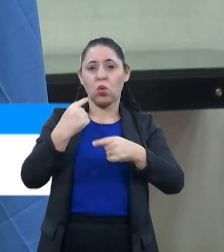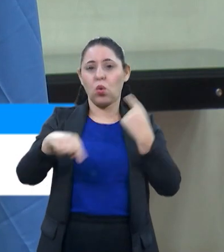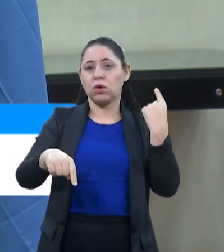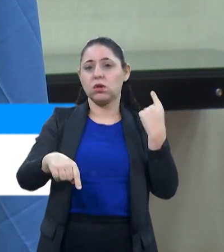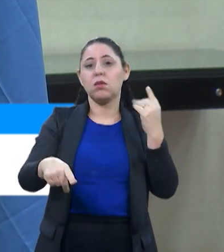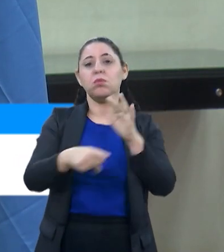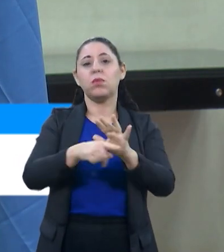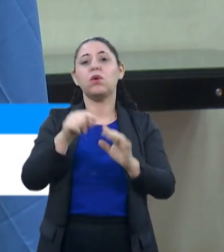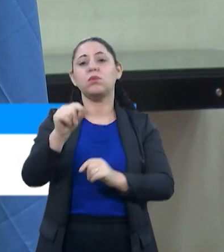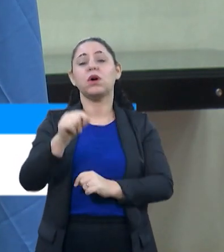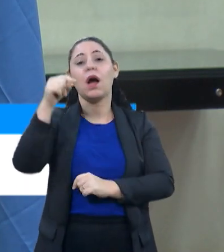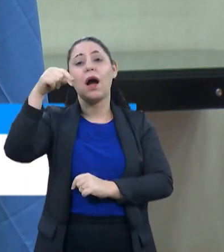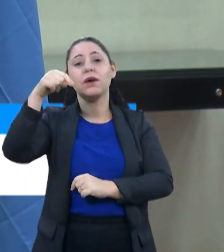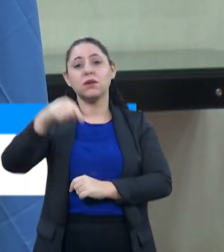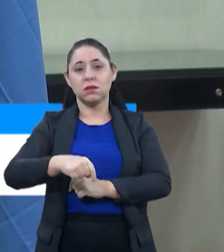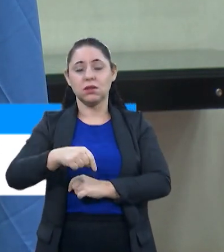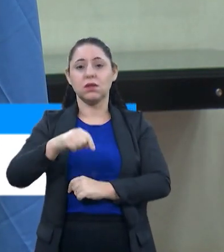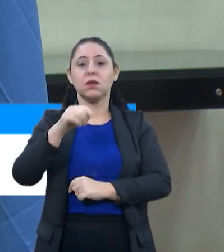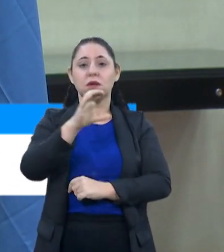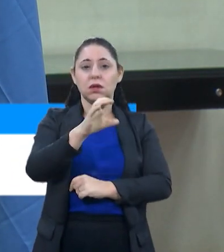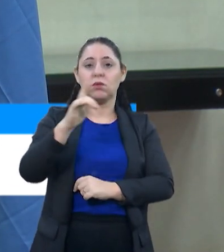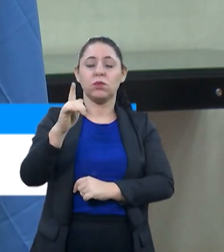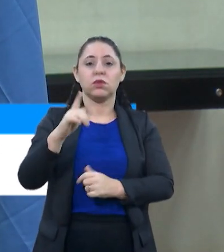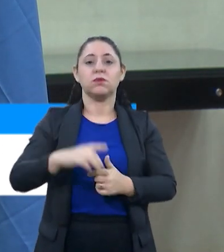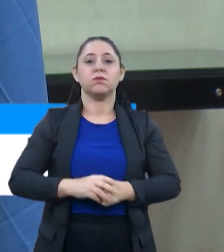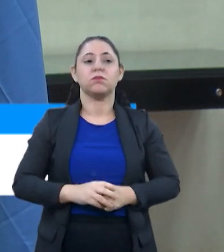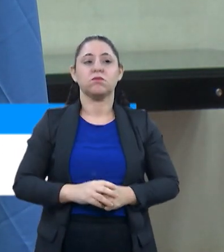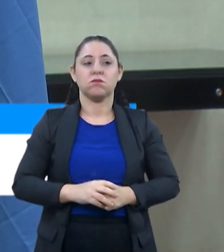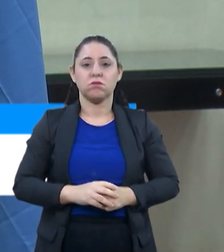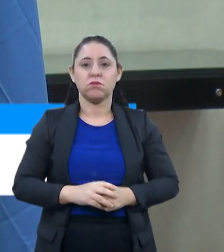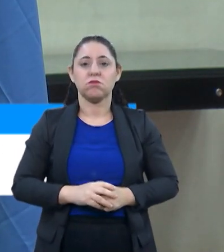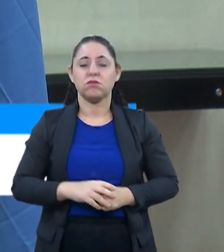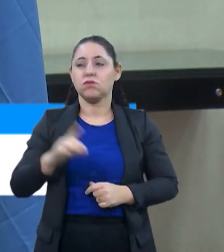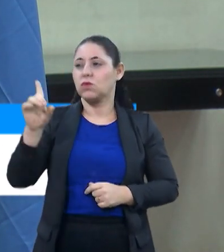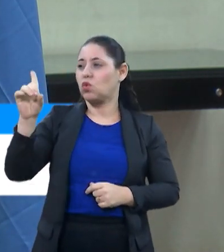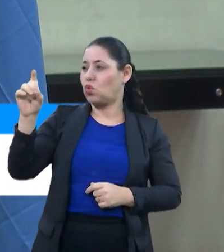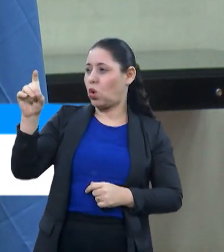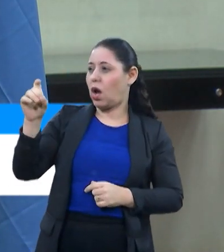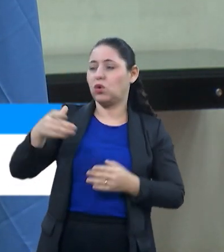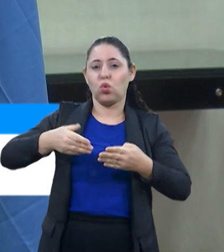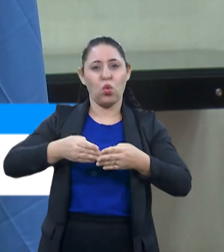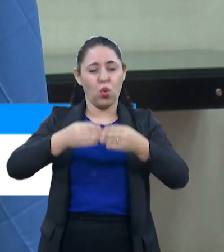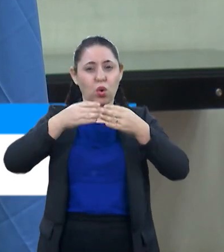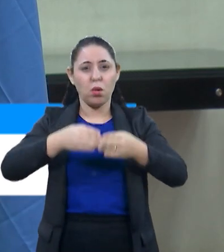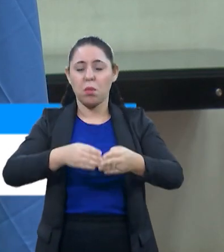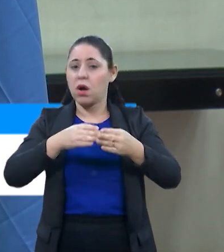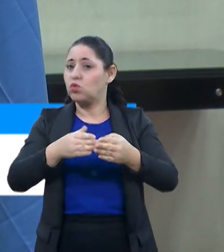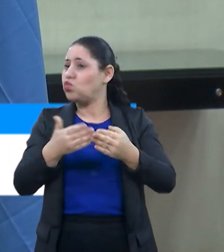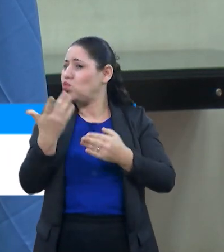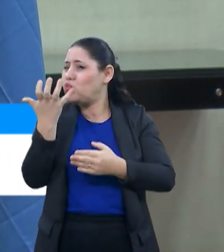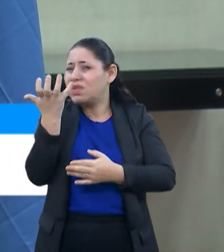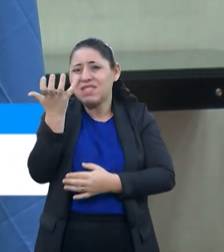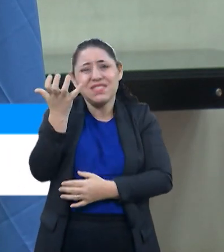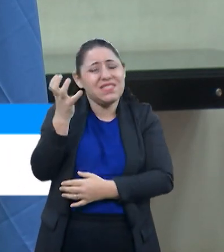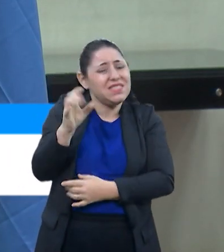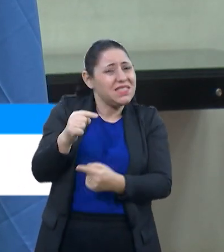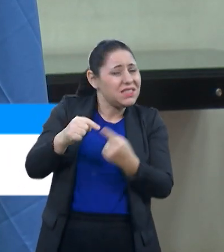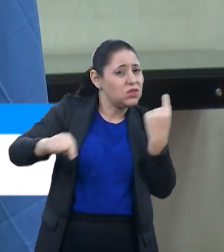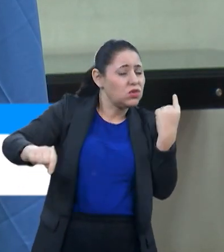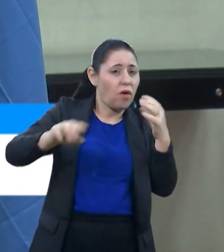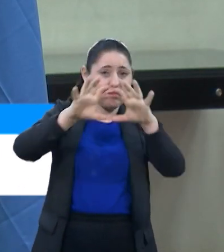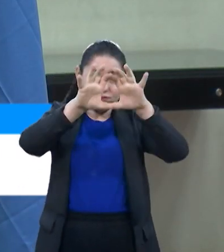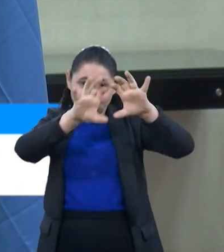você vai ver nesse livro que o maior movimento que houve contra a divisão foi exatamente aqui em Campo Grande,